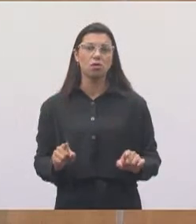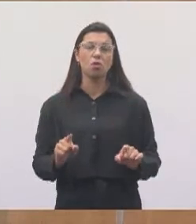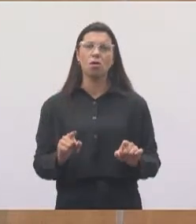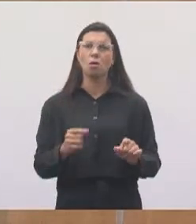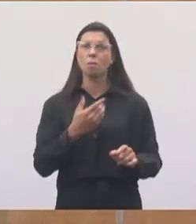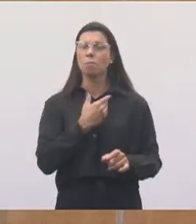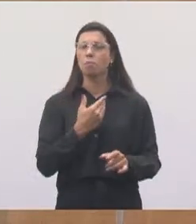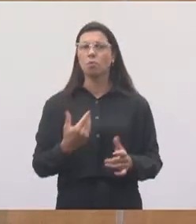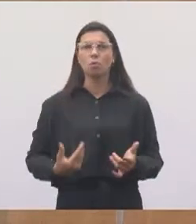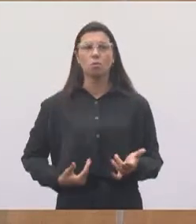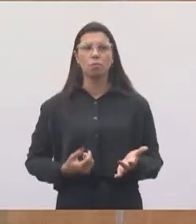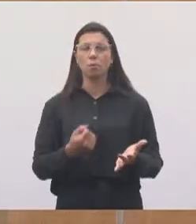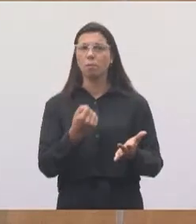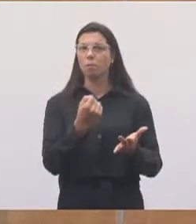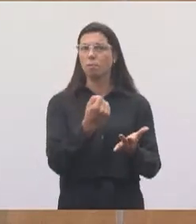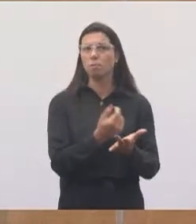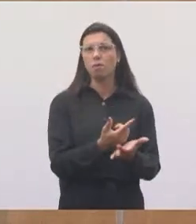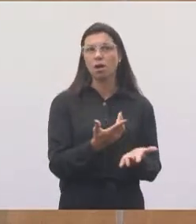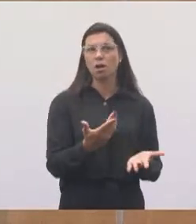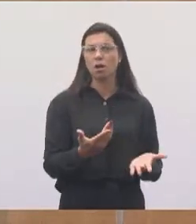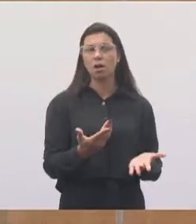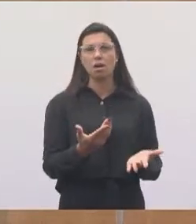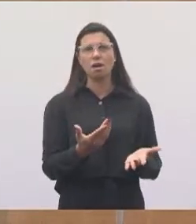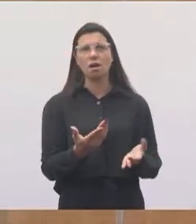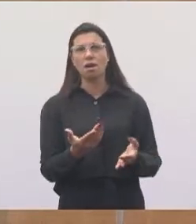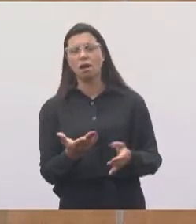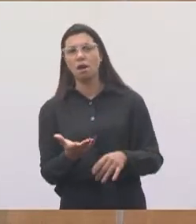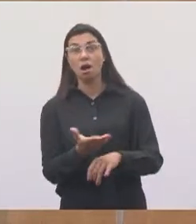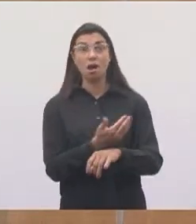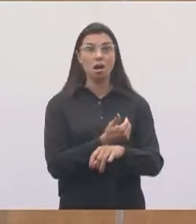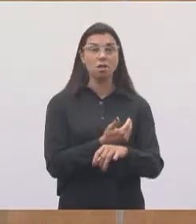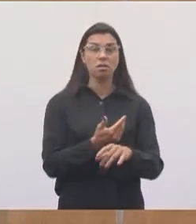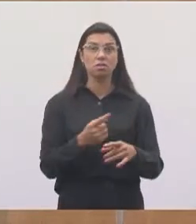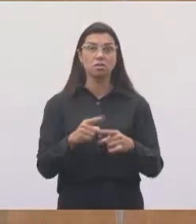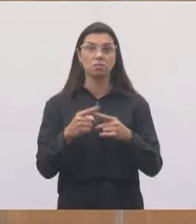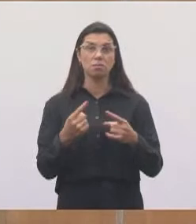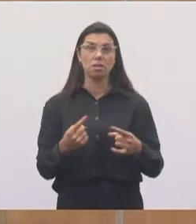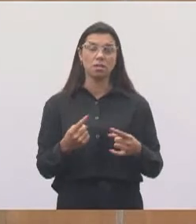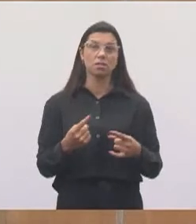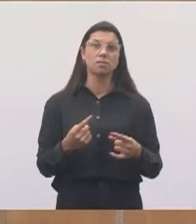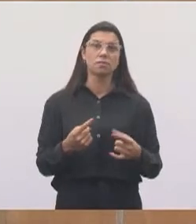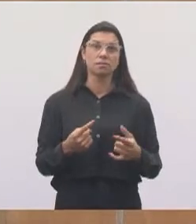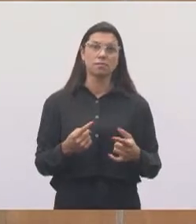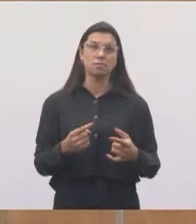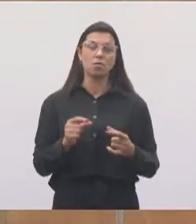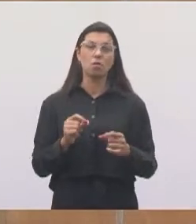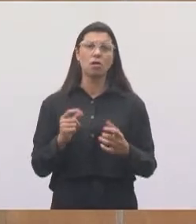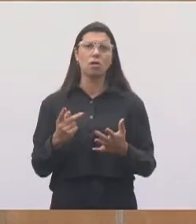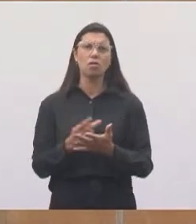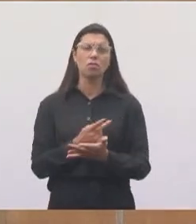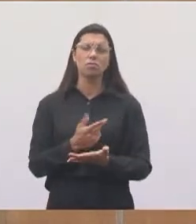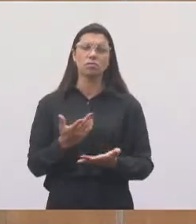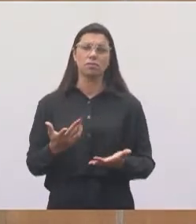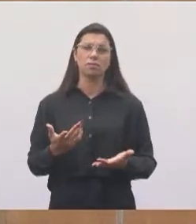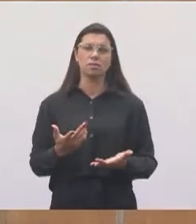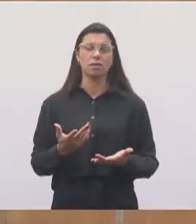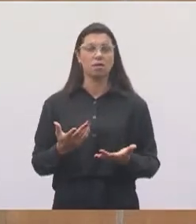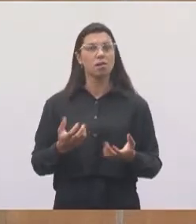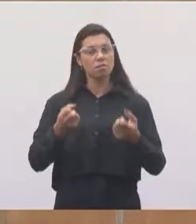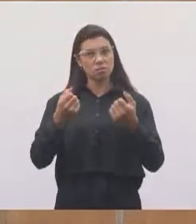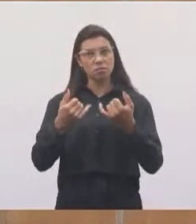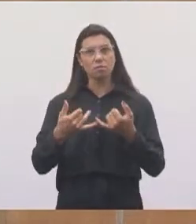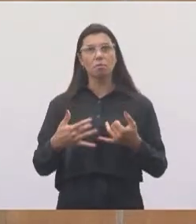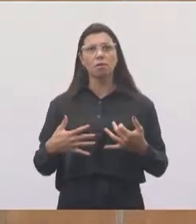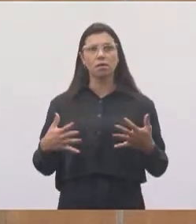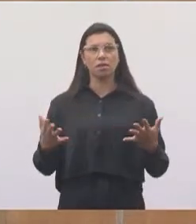ver com o pagamento através do servidor público municipal. Então, vamos para as